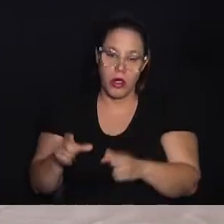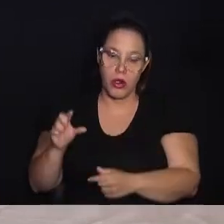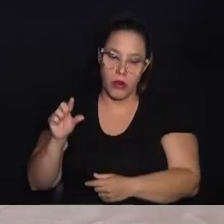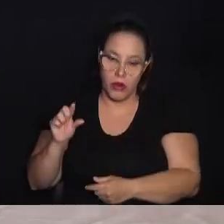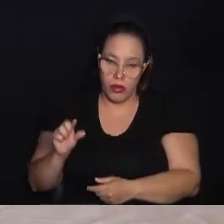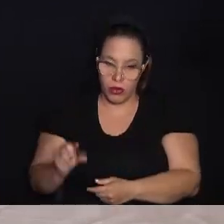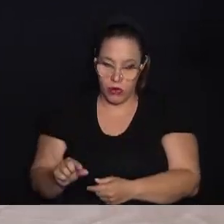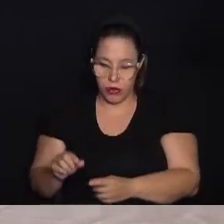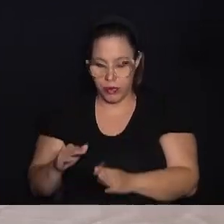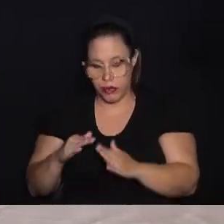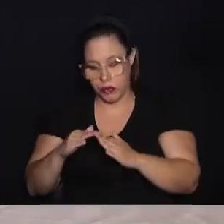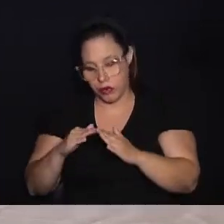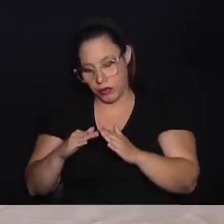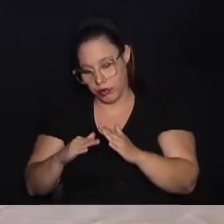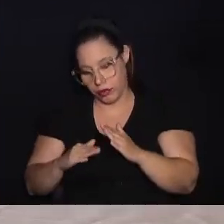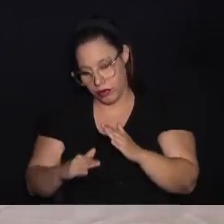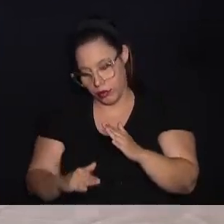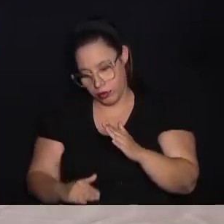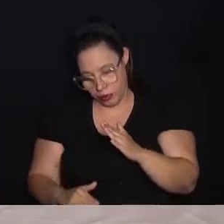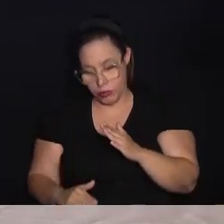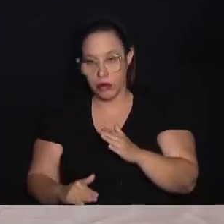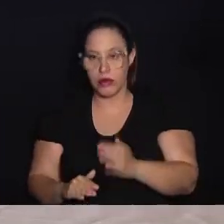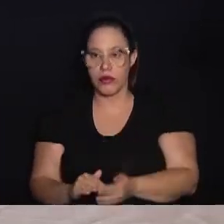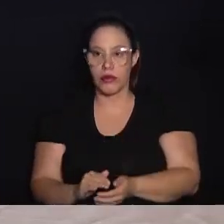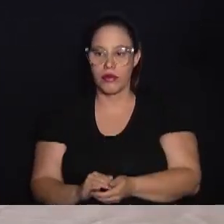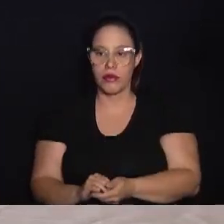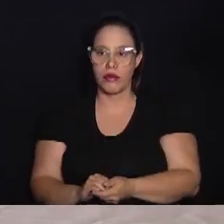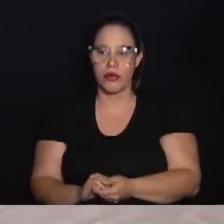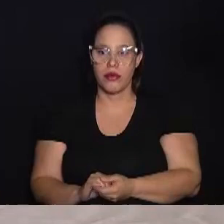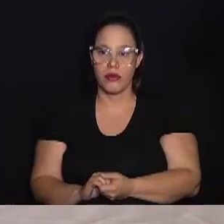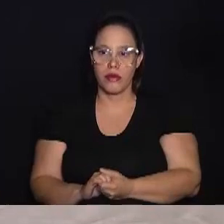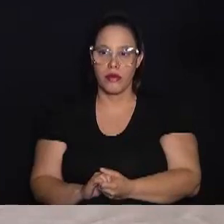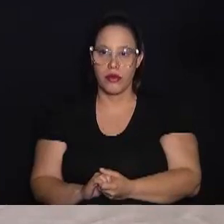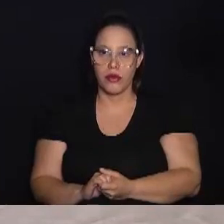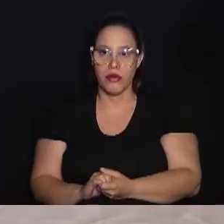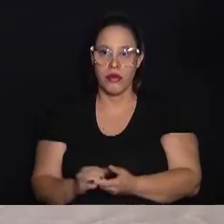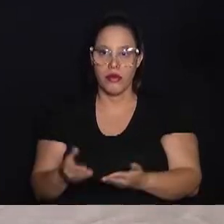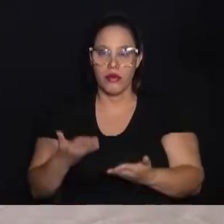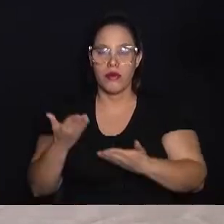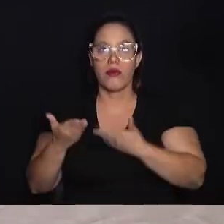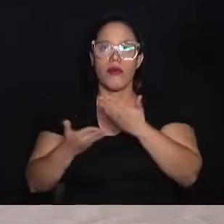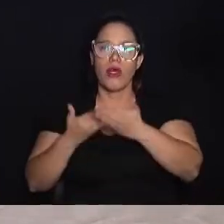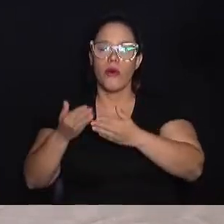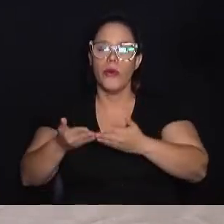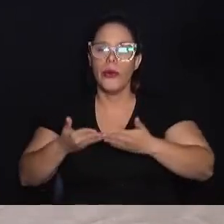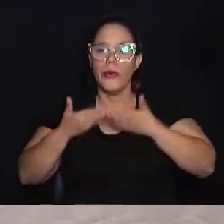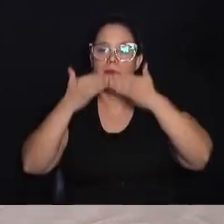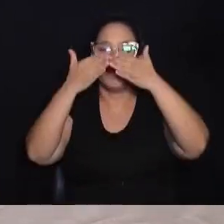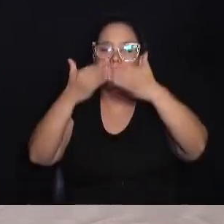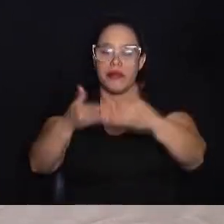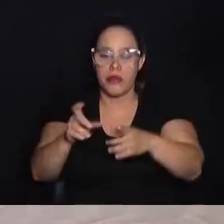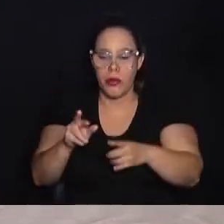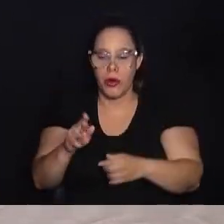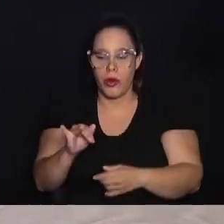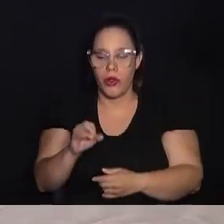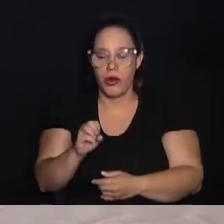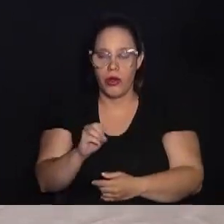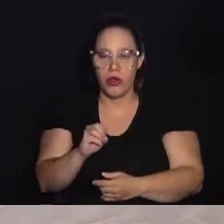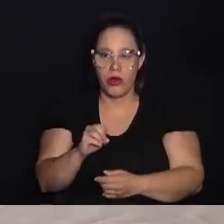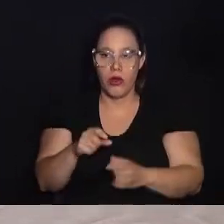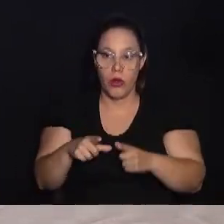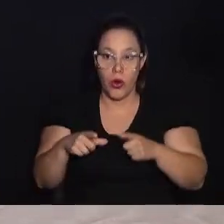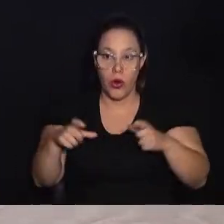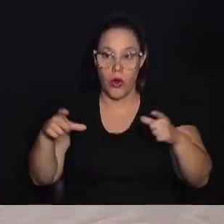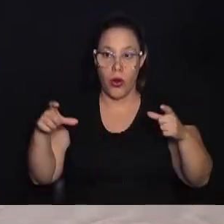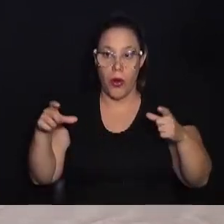margem de lucro bastante reduzidas e que propiciem você entregar um produto em larga escala com preços mais